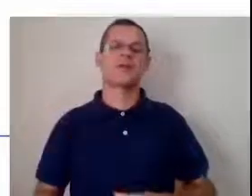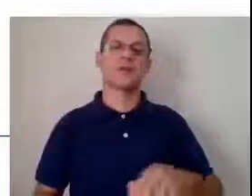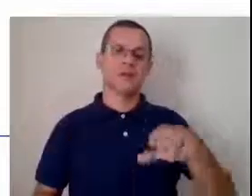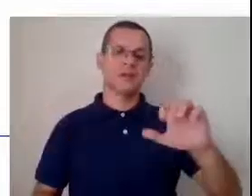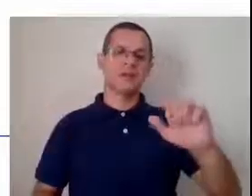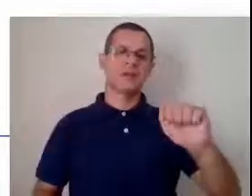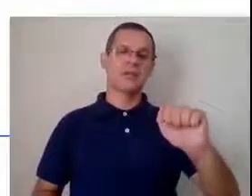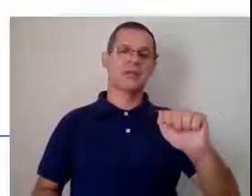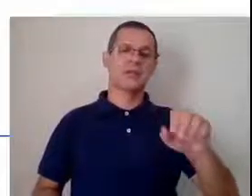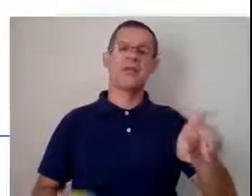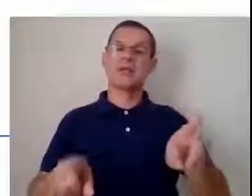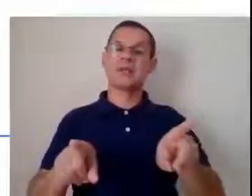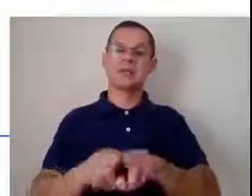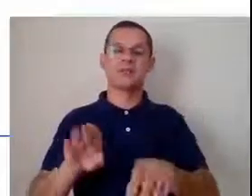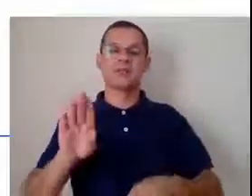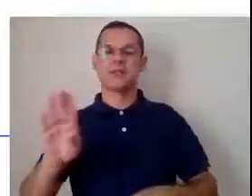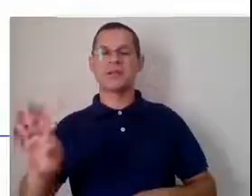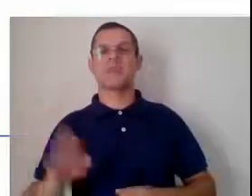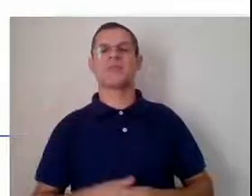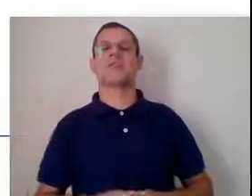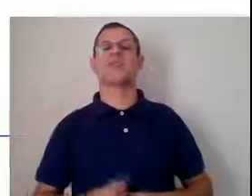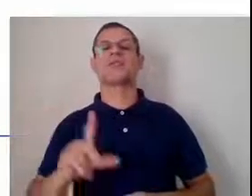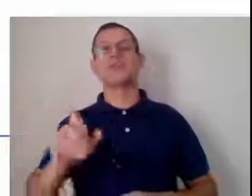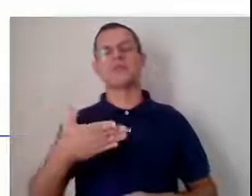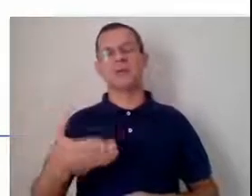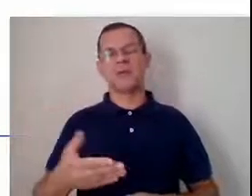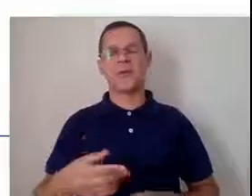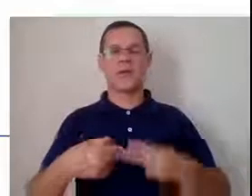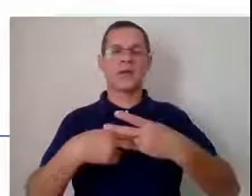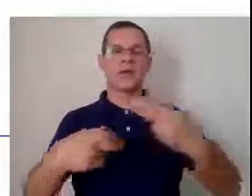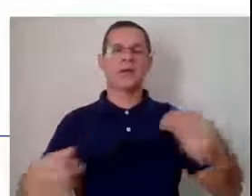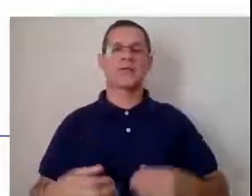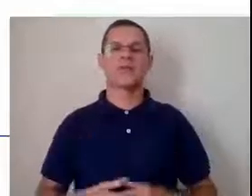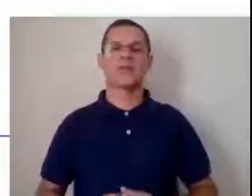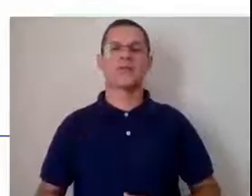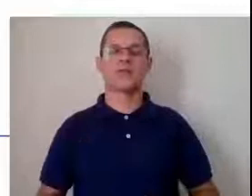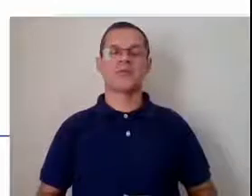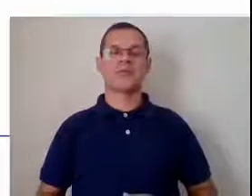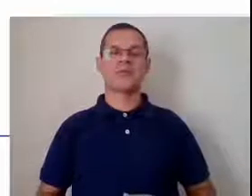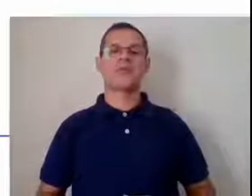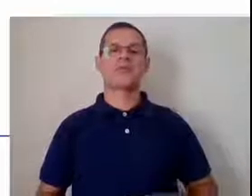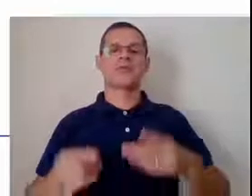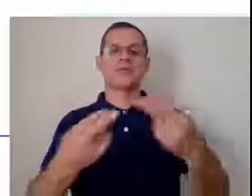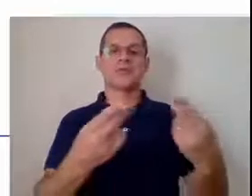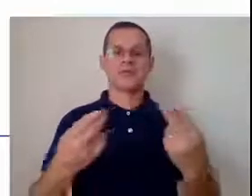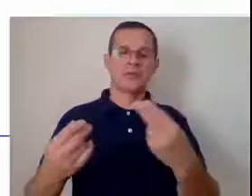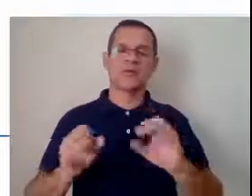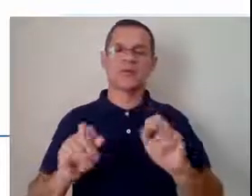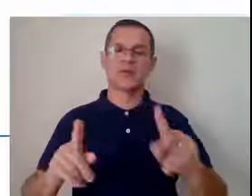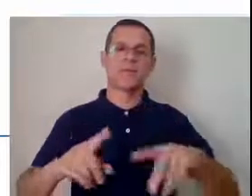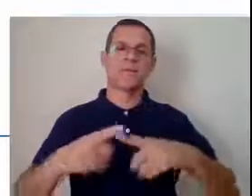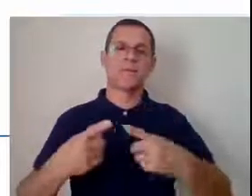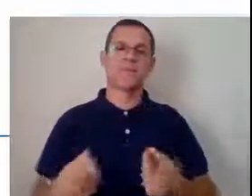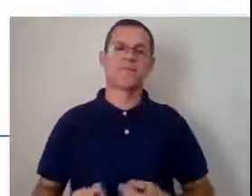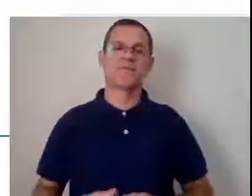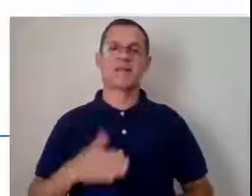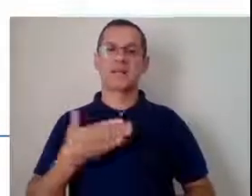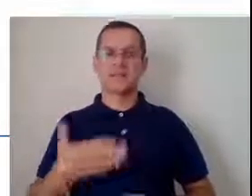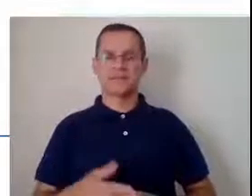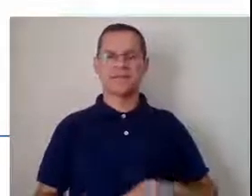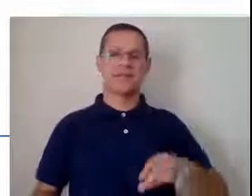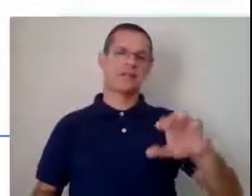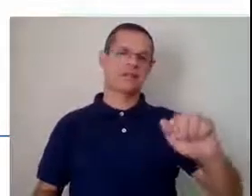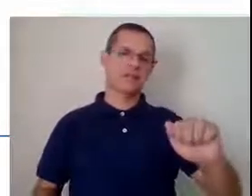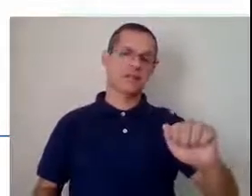A e a B, ou seja, os elementos comuns, ok? Então,